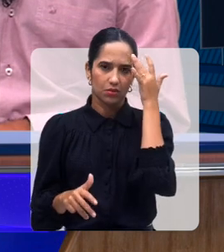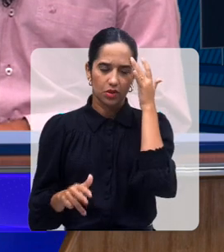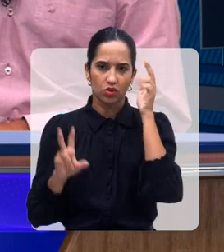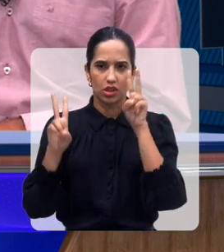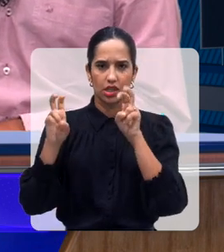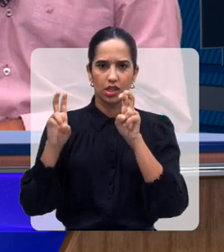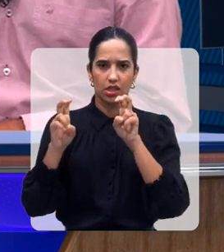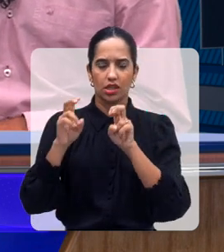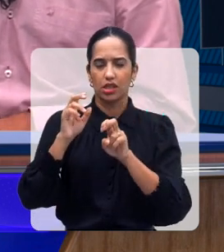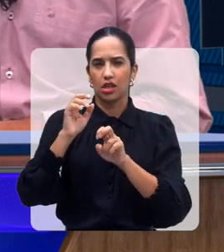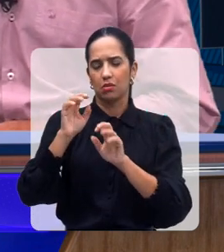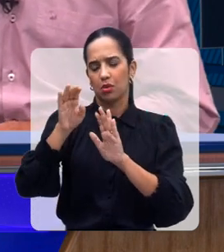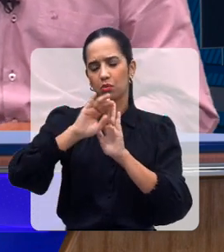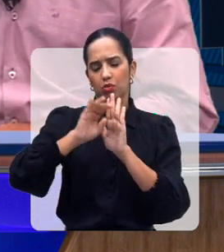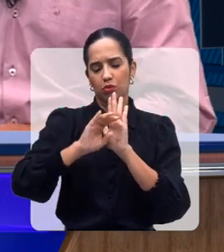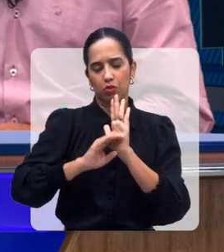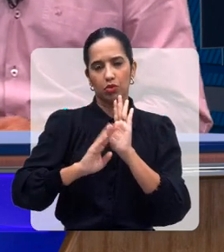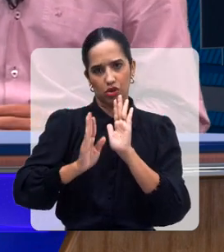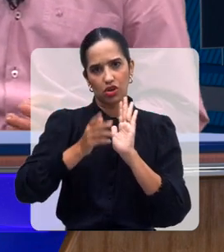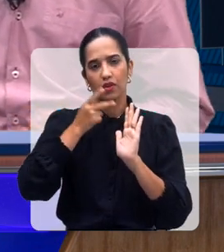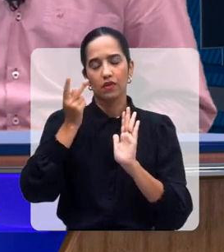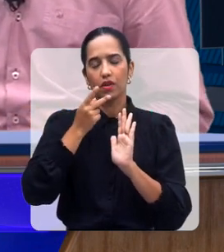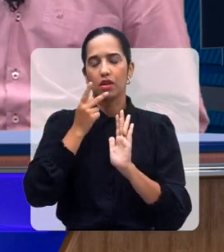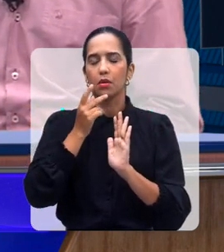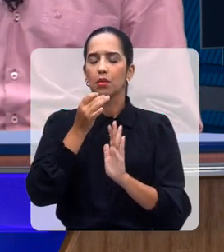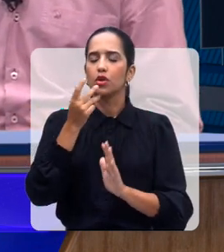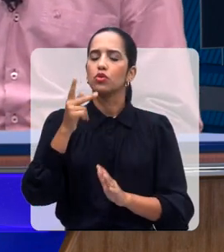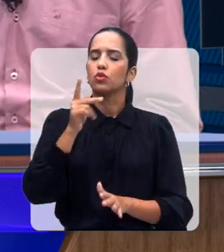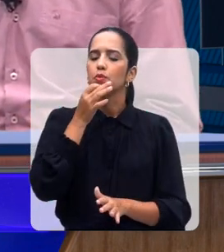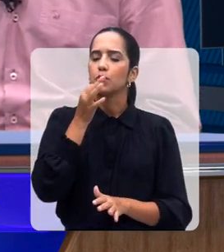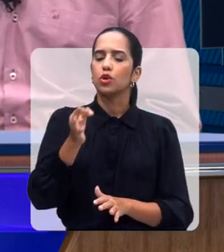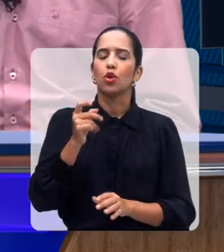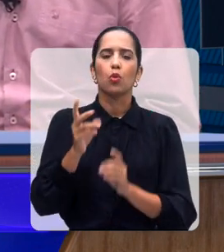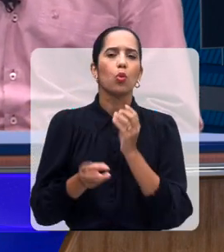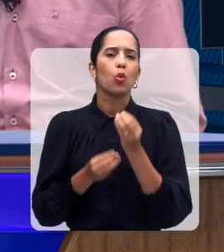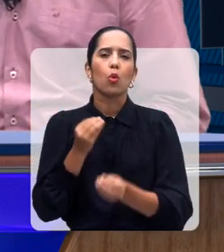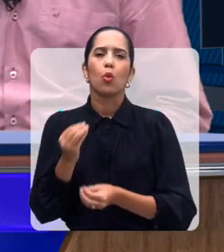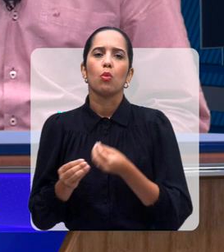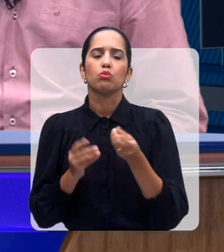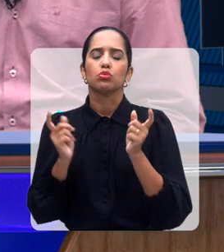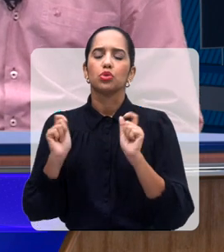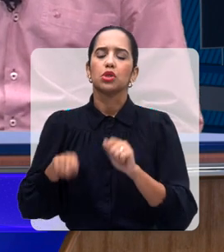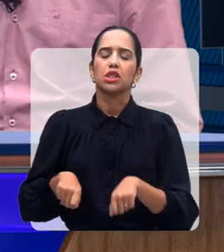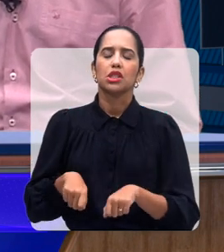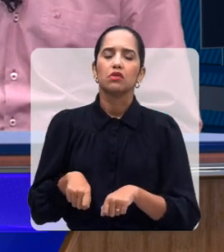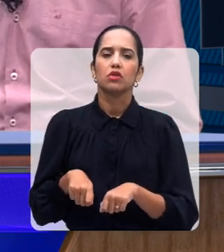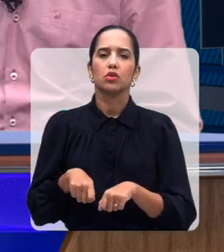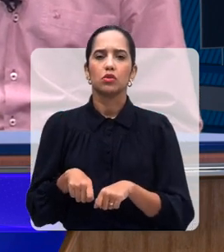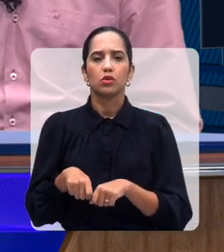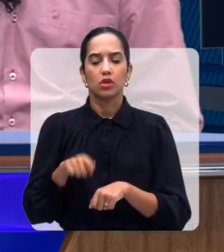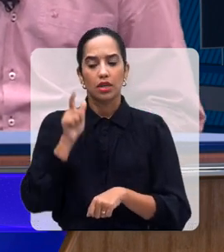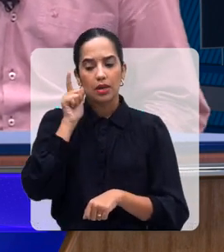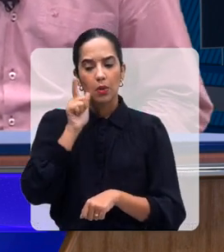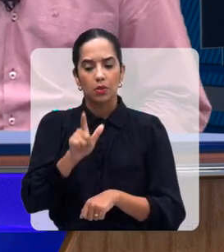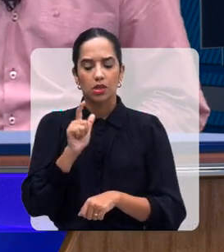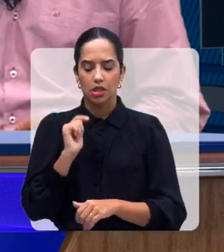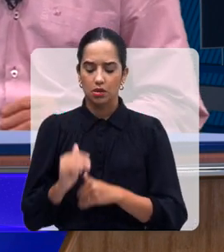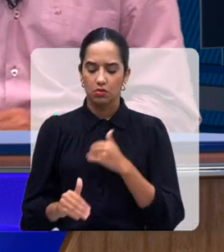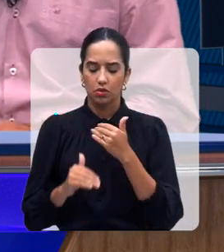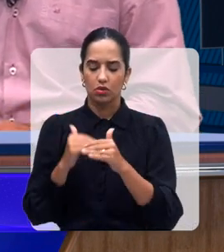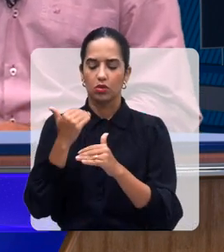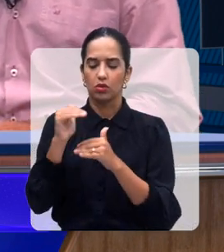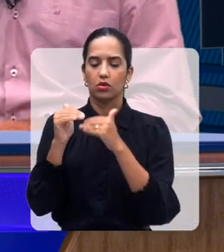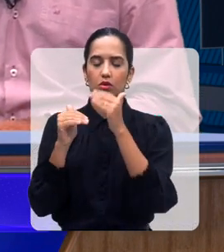muita gente desses temas aqui que nós levantamos. Na sua opinião, o que é que pode ser feito para que haja uma